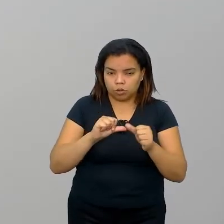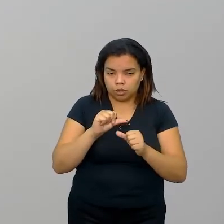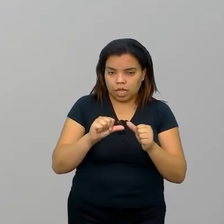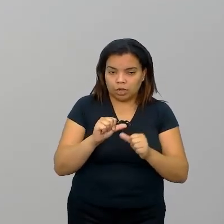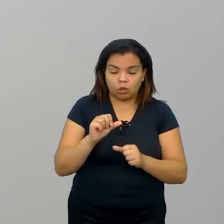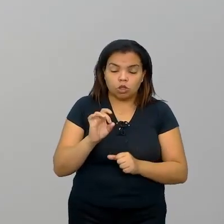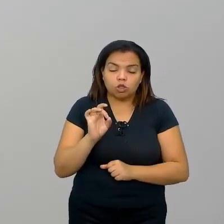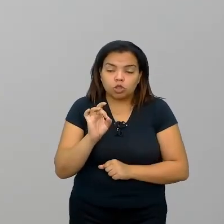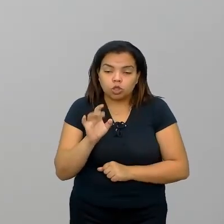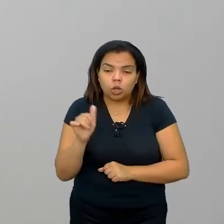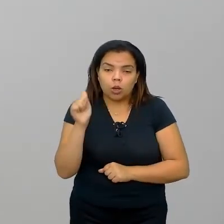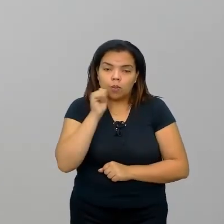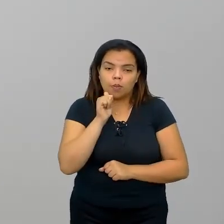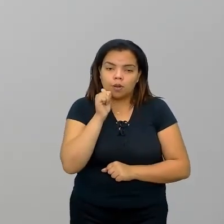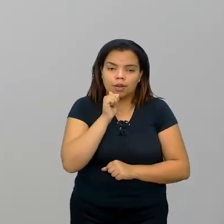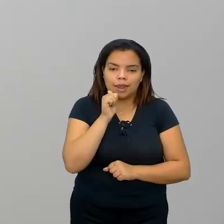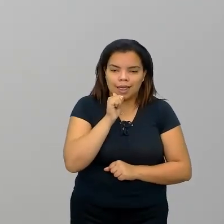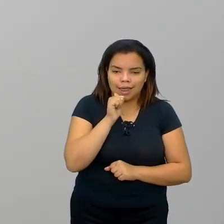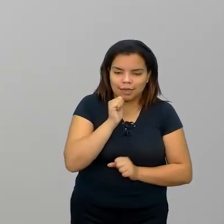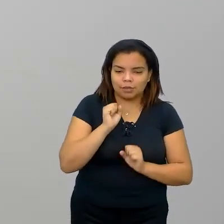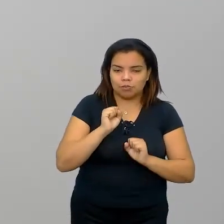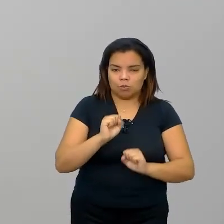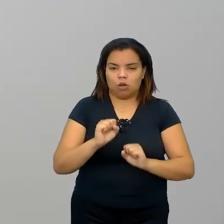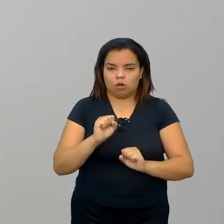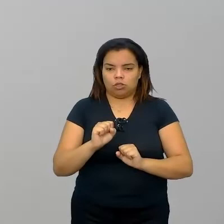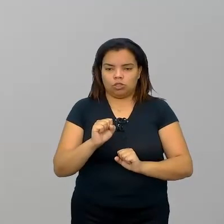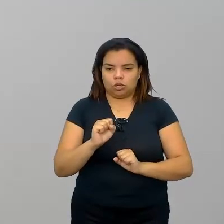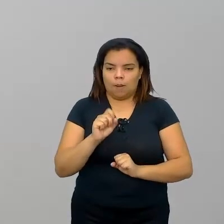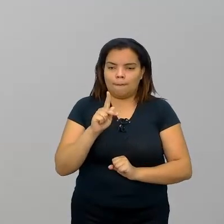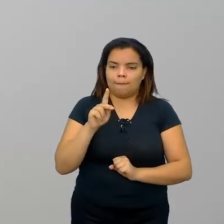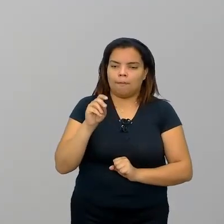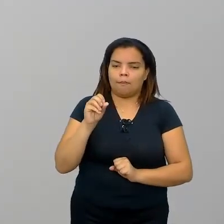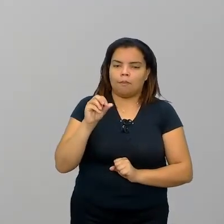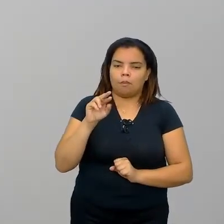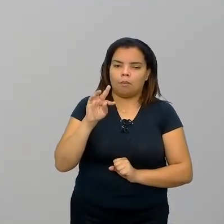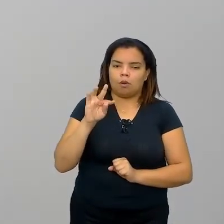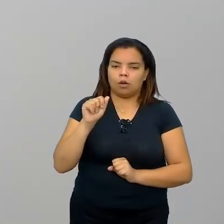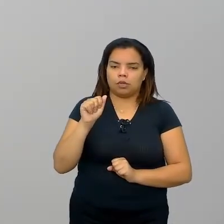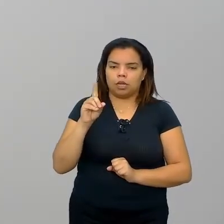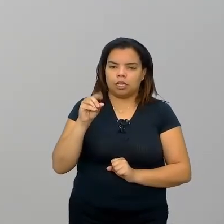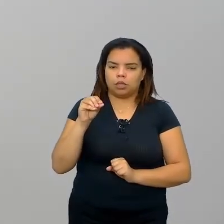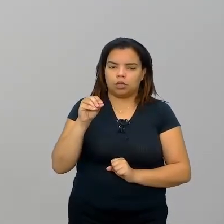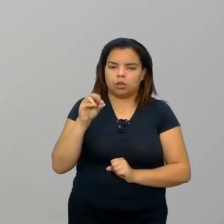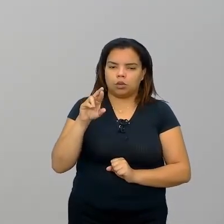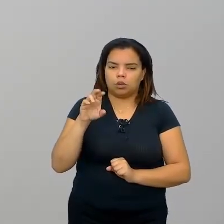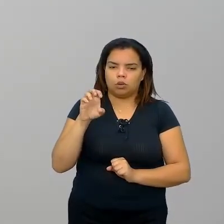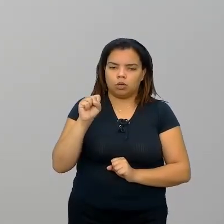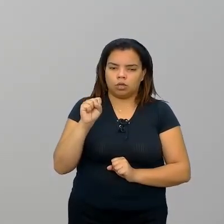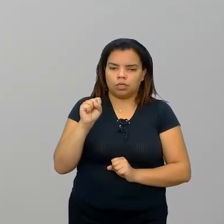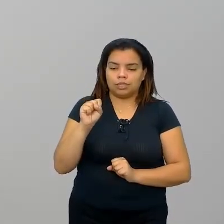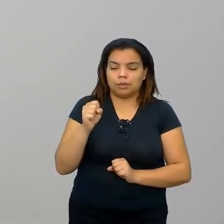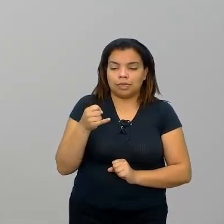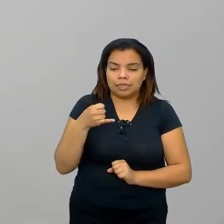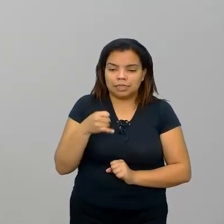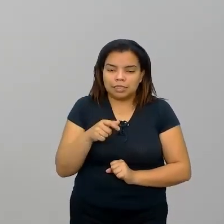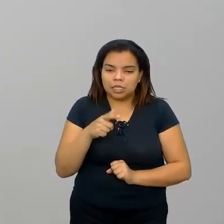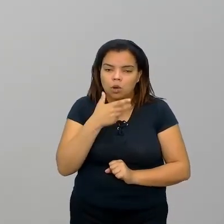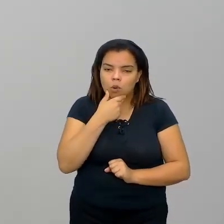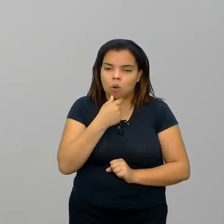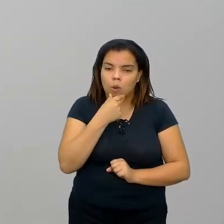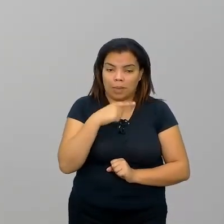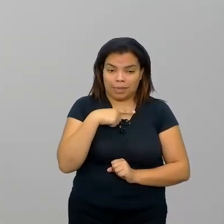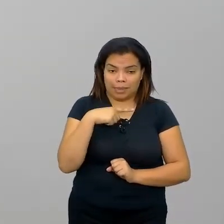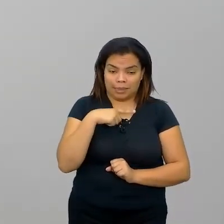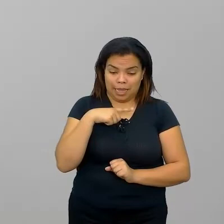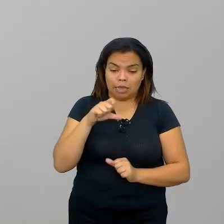conseguem serem portadoras e não apresentarem a doença. O homem, se ele apresenta o gene